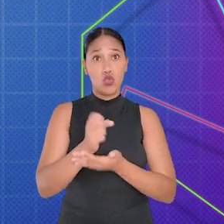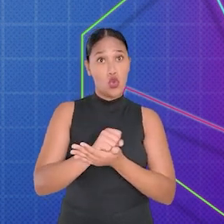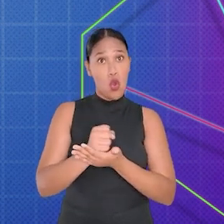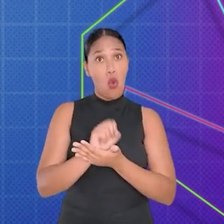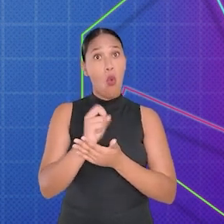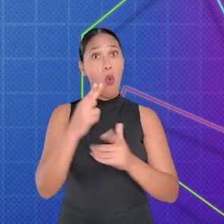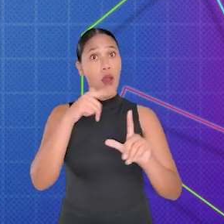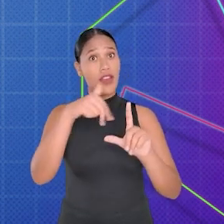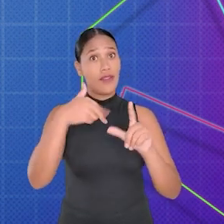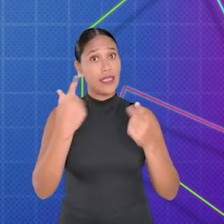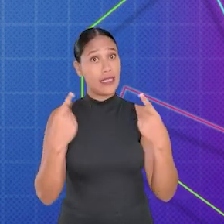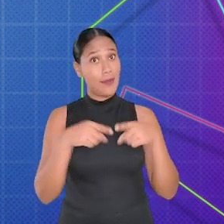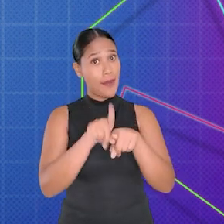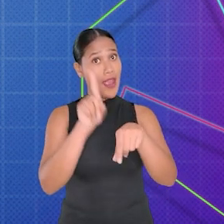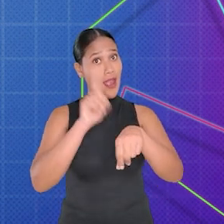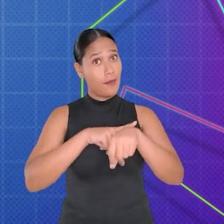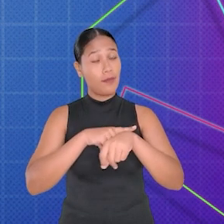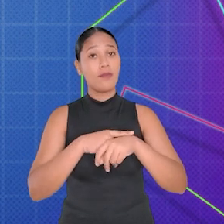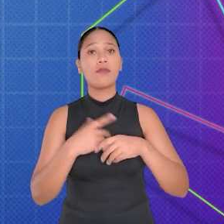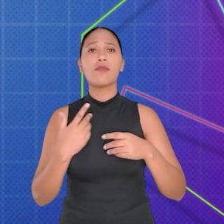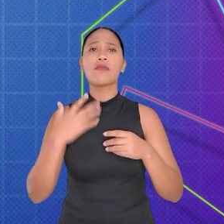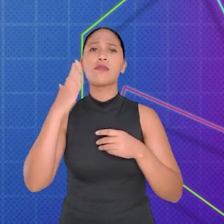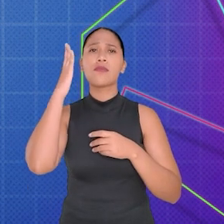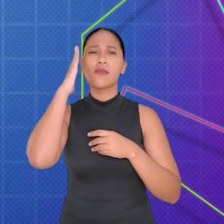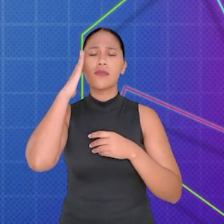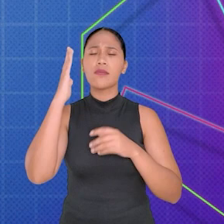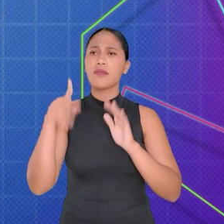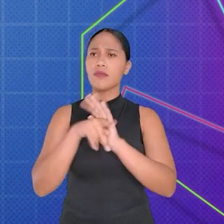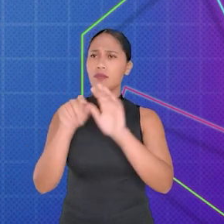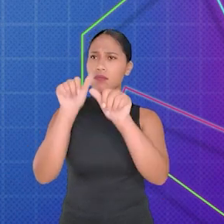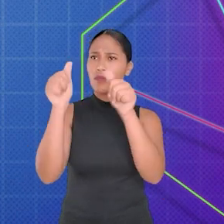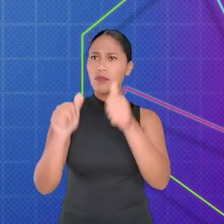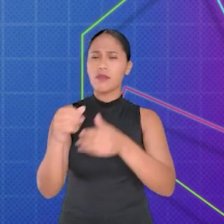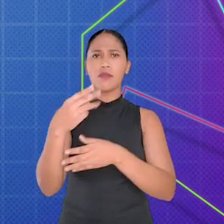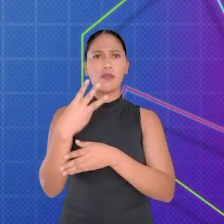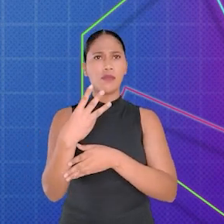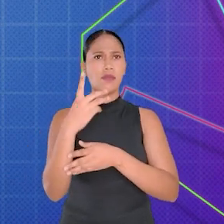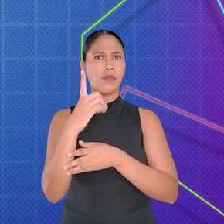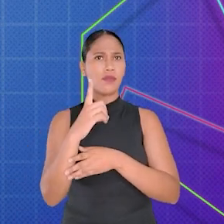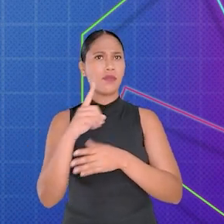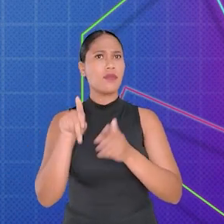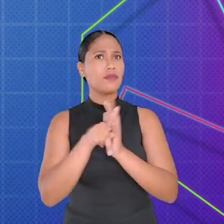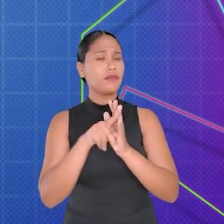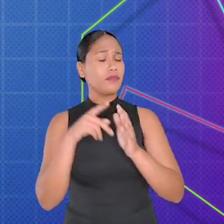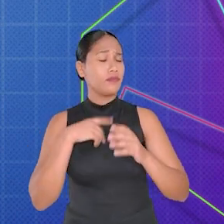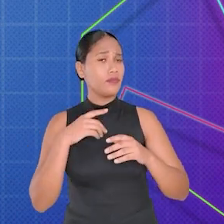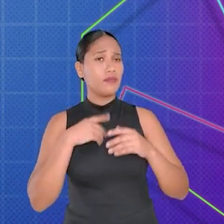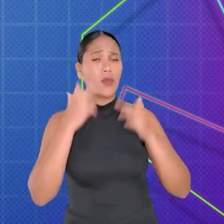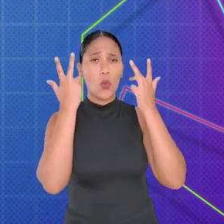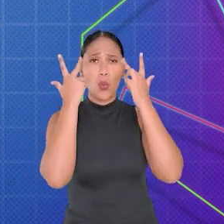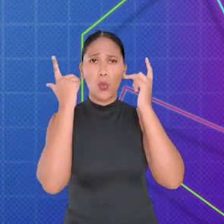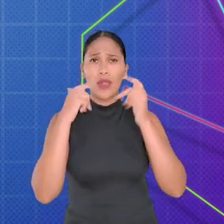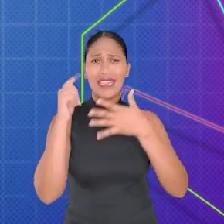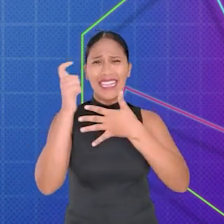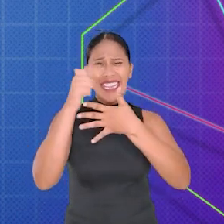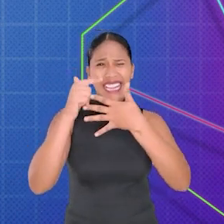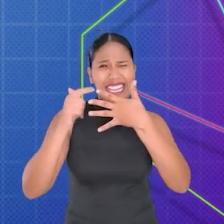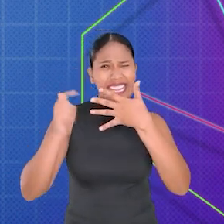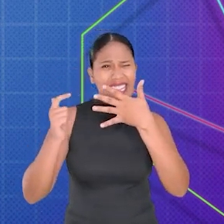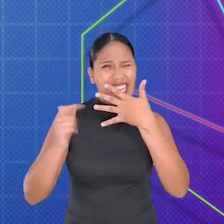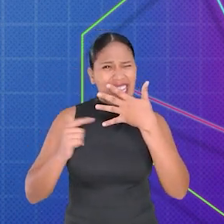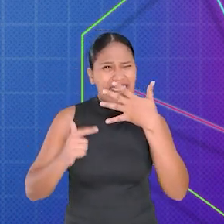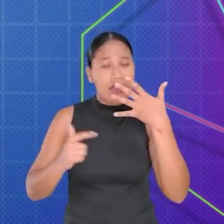em animação em tempo real. Embora a escultura 3D geralmente envolva a criação de formas orgânicas com muitos